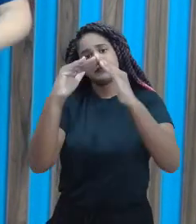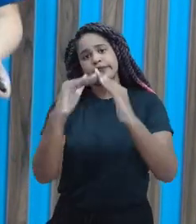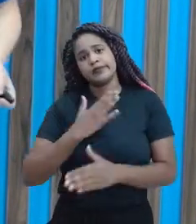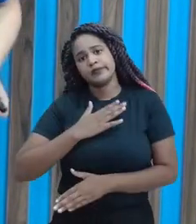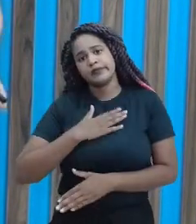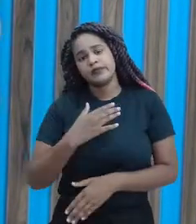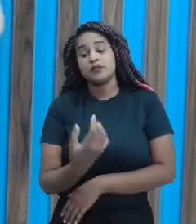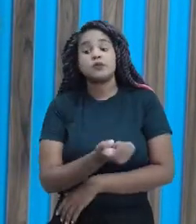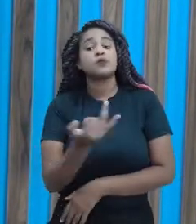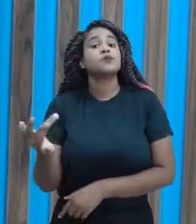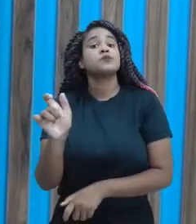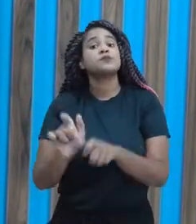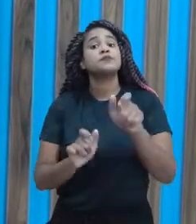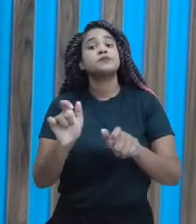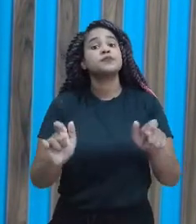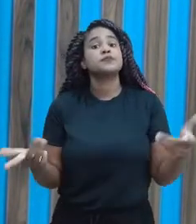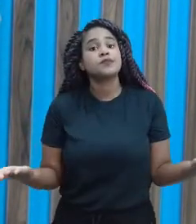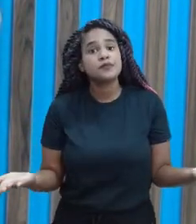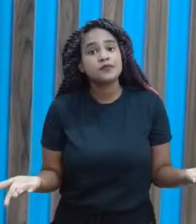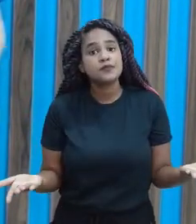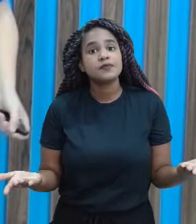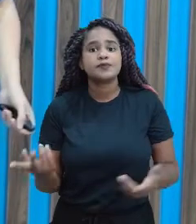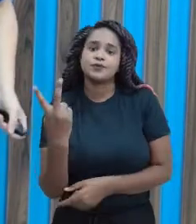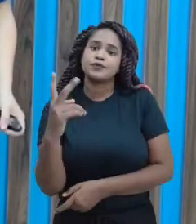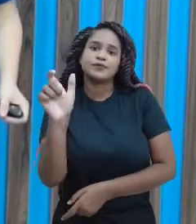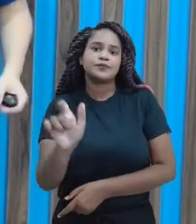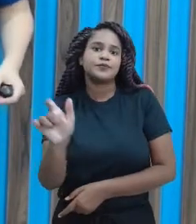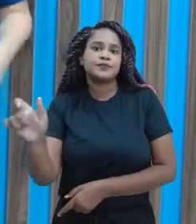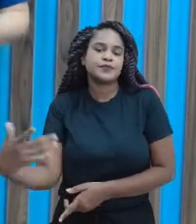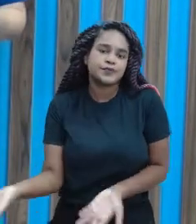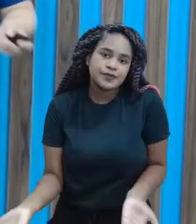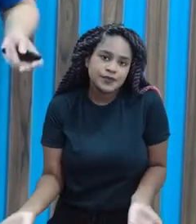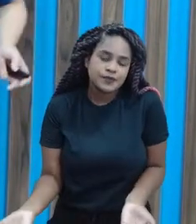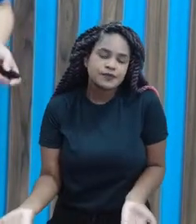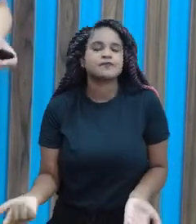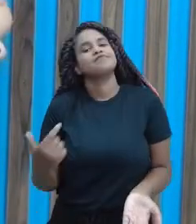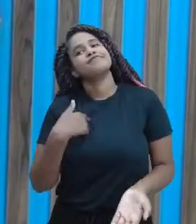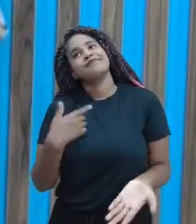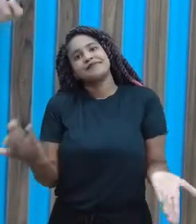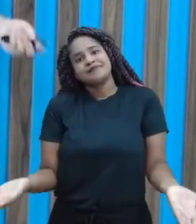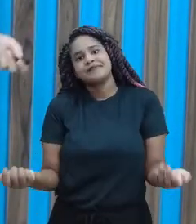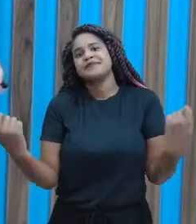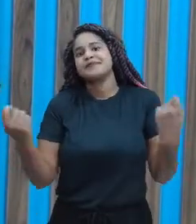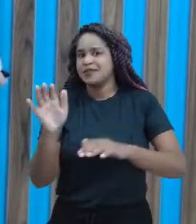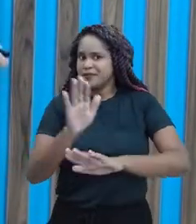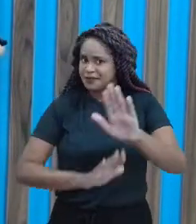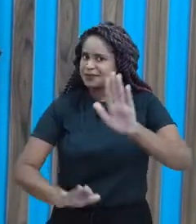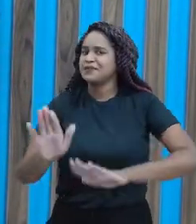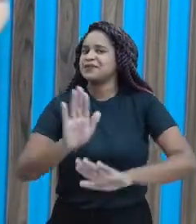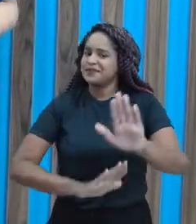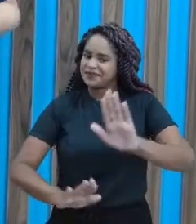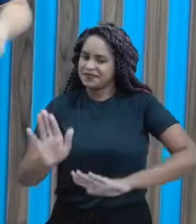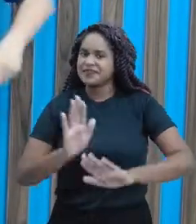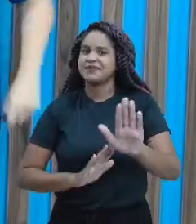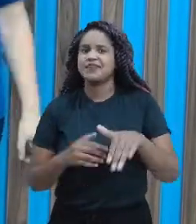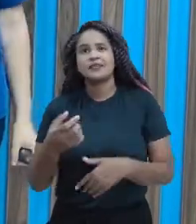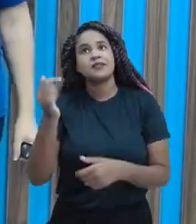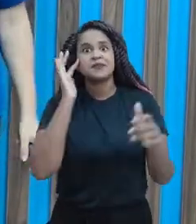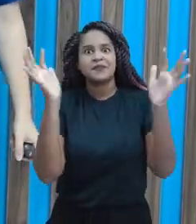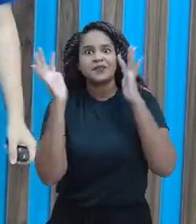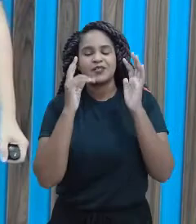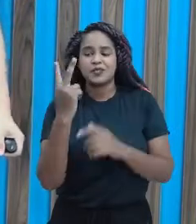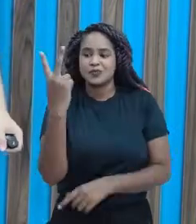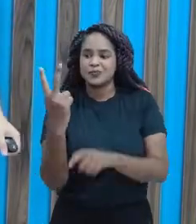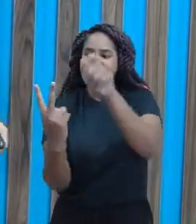Com quantas pessoas essa pesquisa foi feita? Com 2 pessoas. Então, aí a gente tem que ter um cuidado, né, professor? Imagina se essas